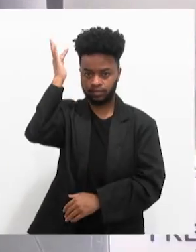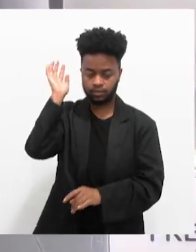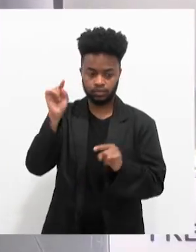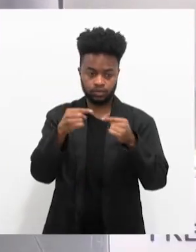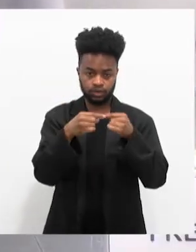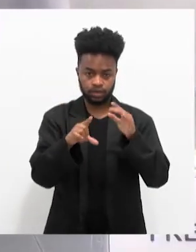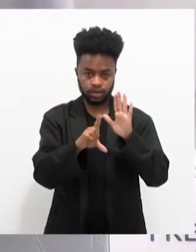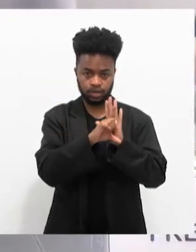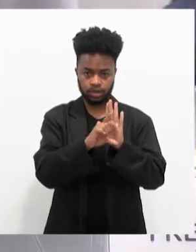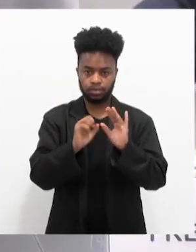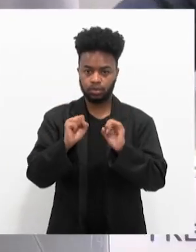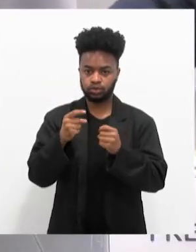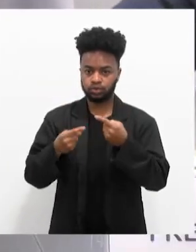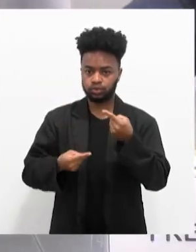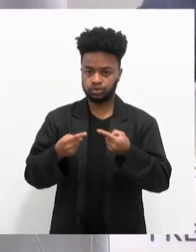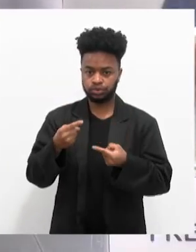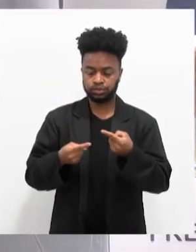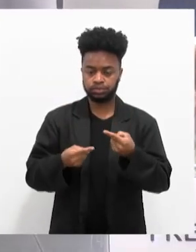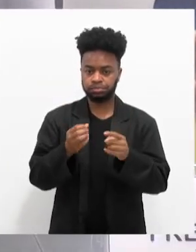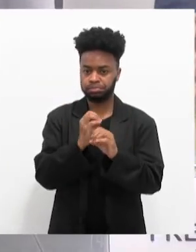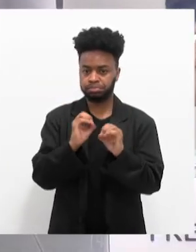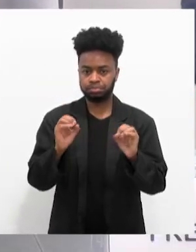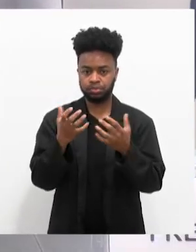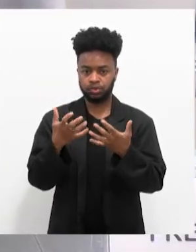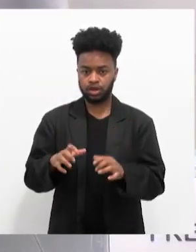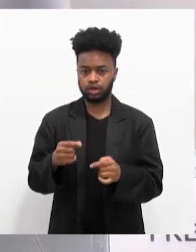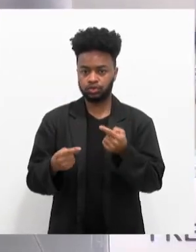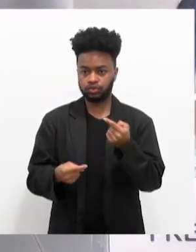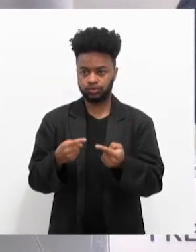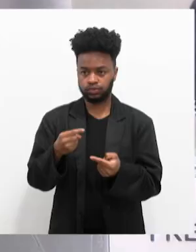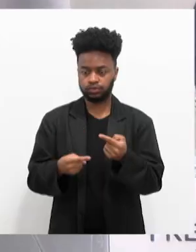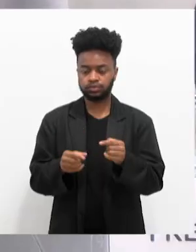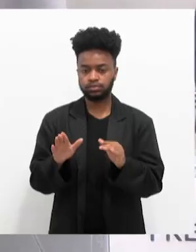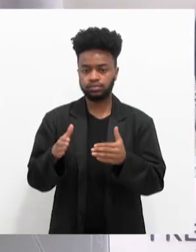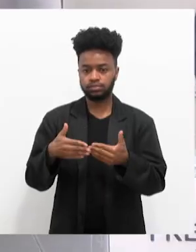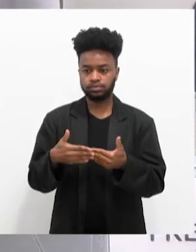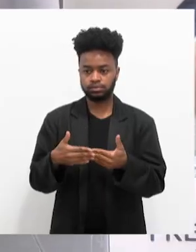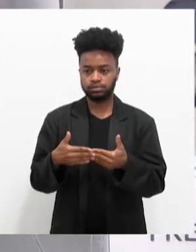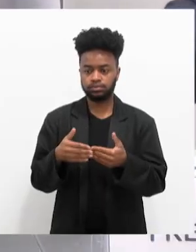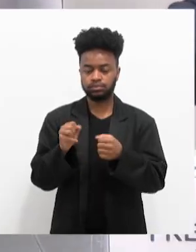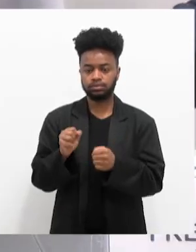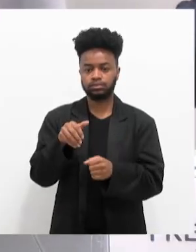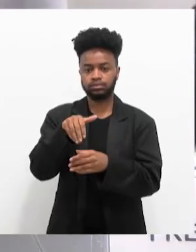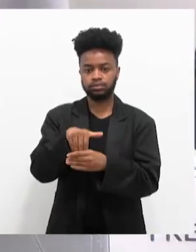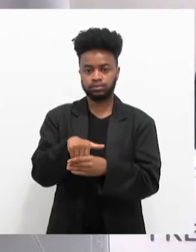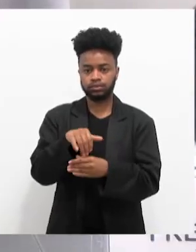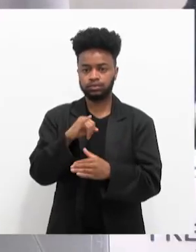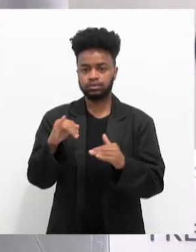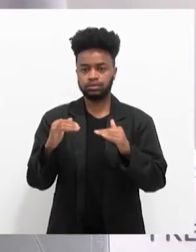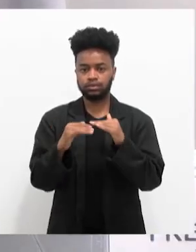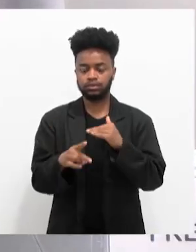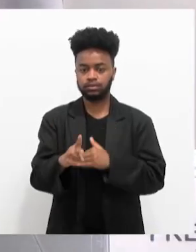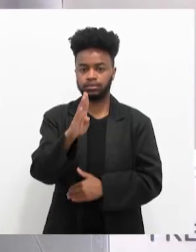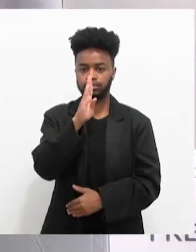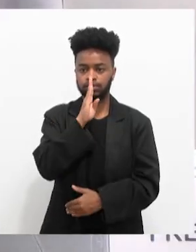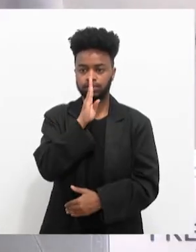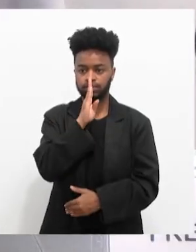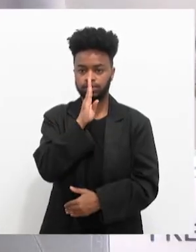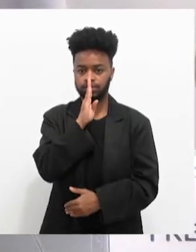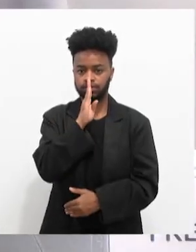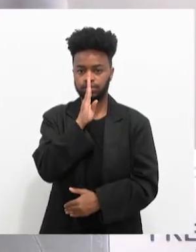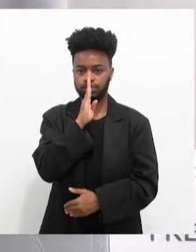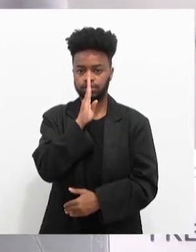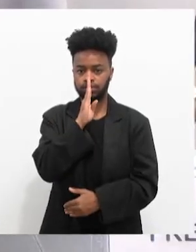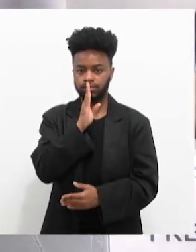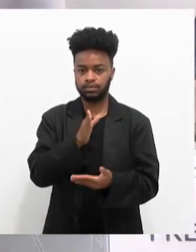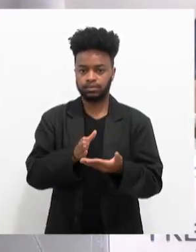legalidade. Em discussão. Não havendo quem queira discutir, encerrada a discussão, em votação, senhores que aprovam permaneçam